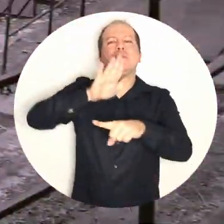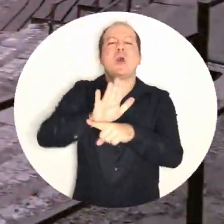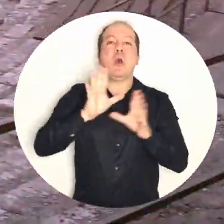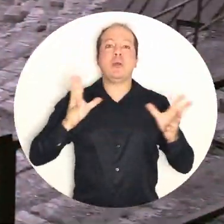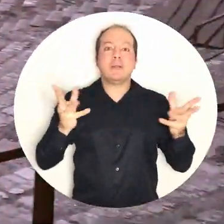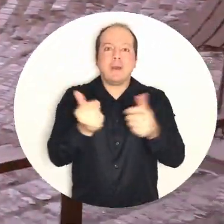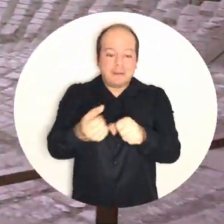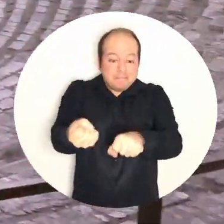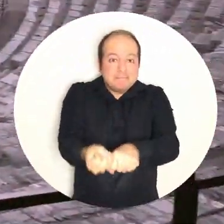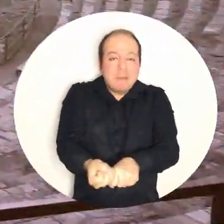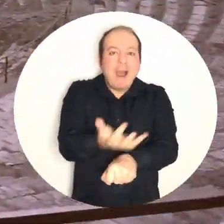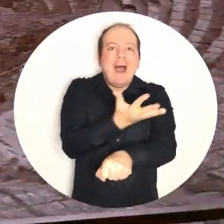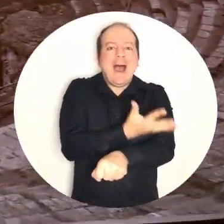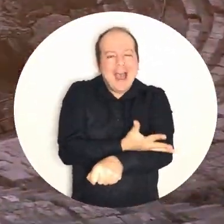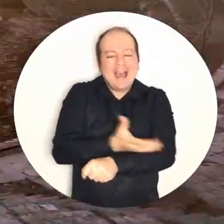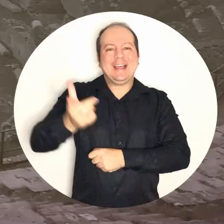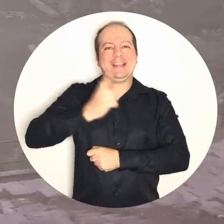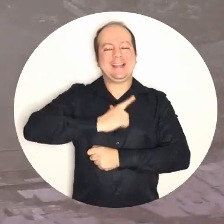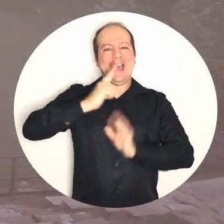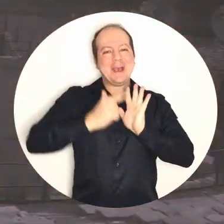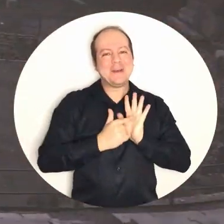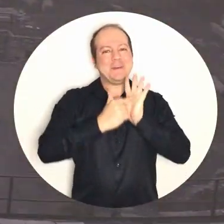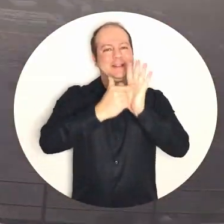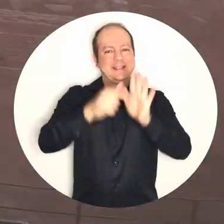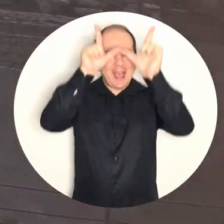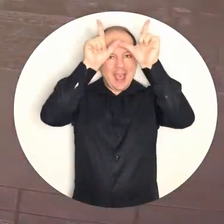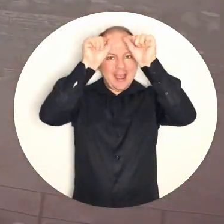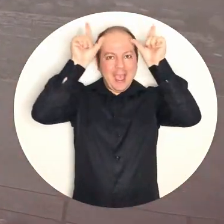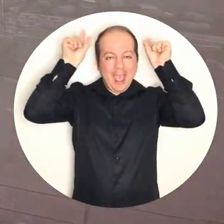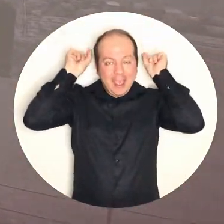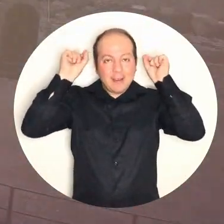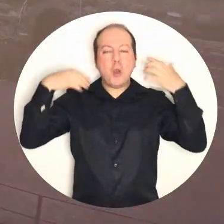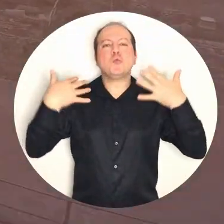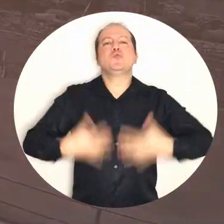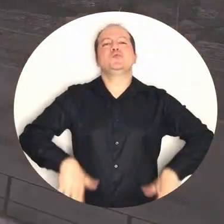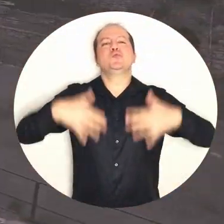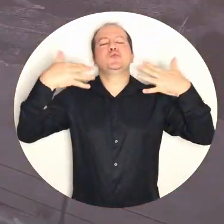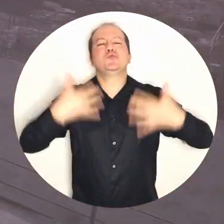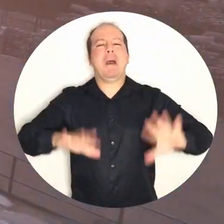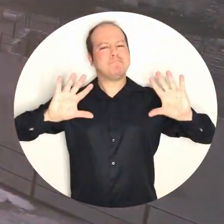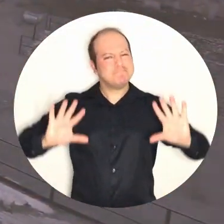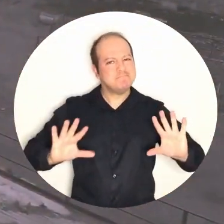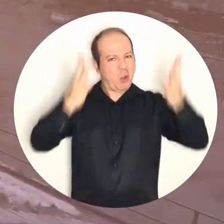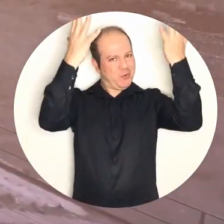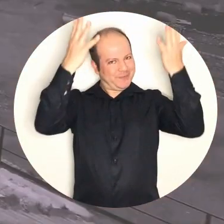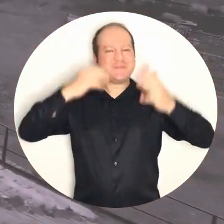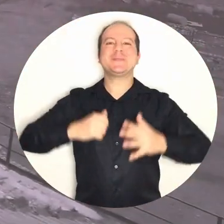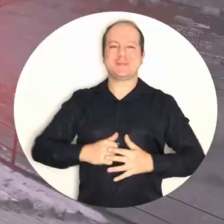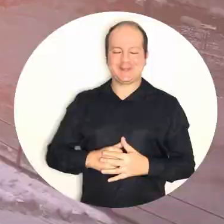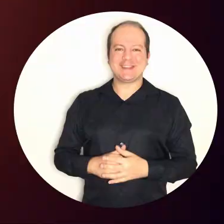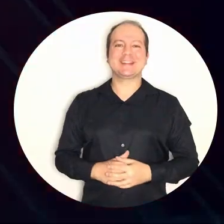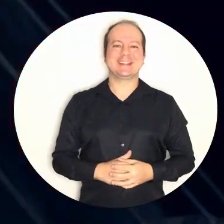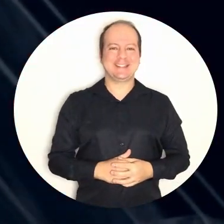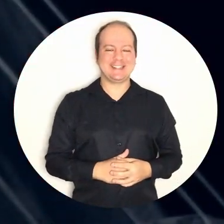ajudando a dar toda a emoção necessária para as apresentações gregas serem um verdadeiro